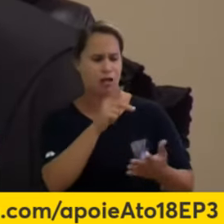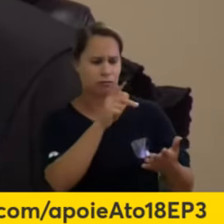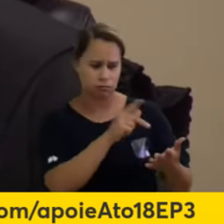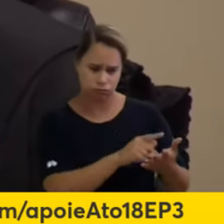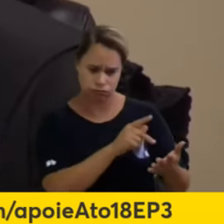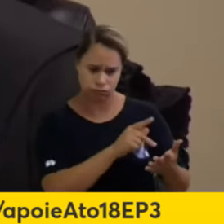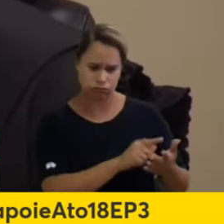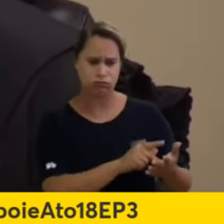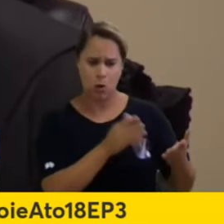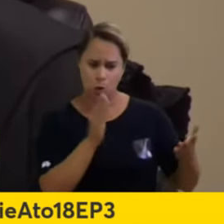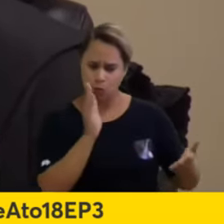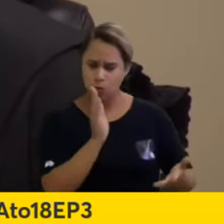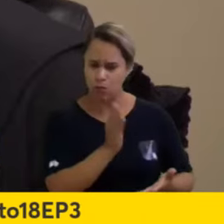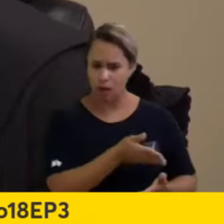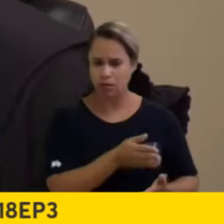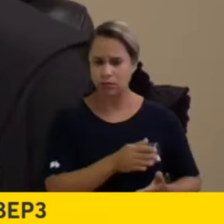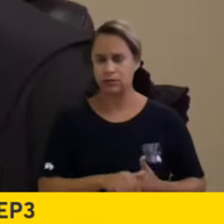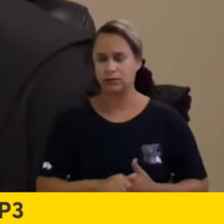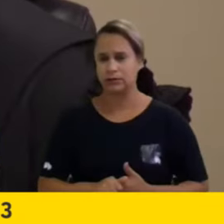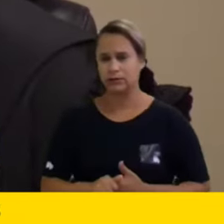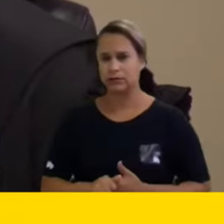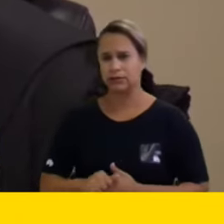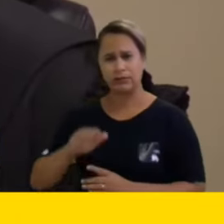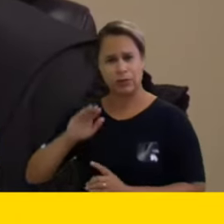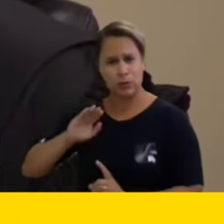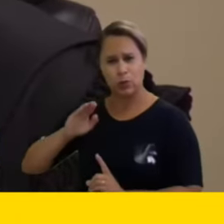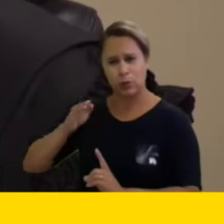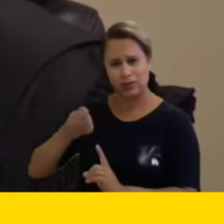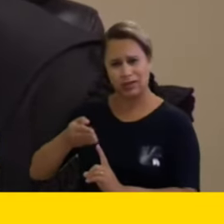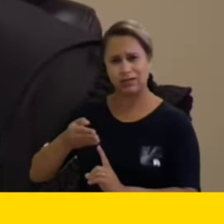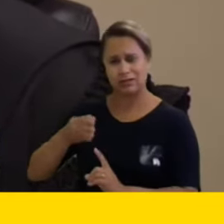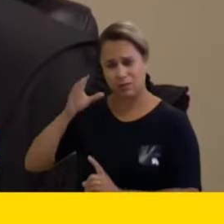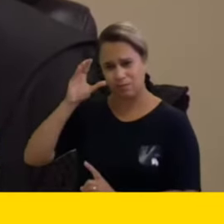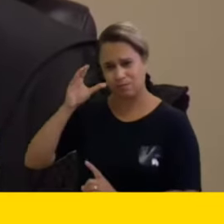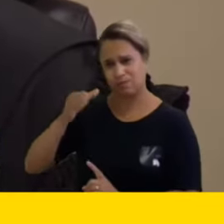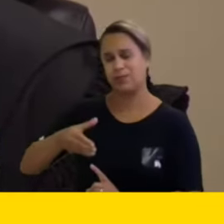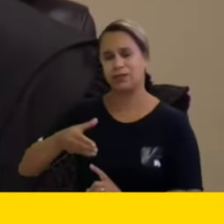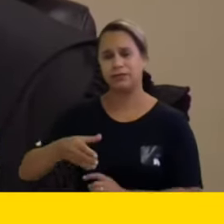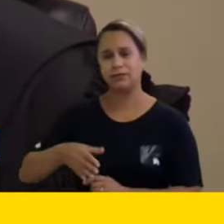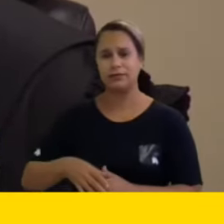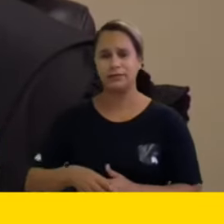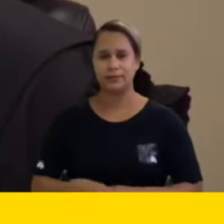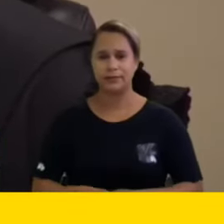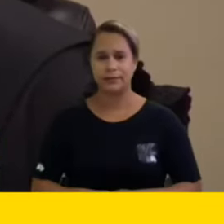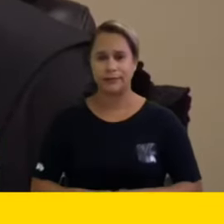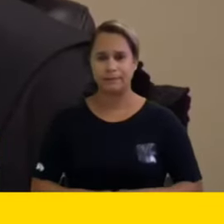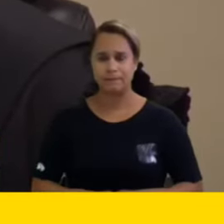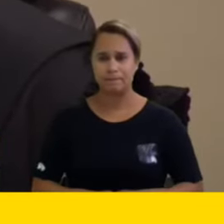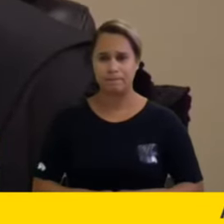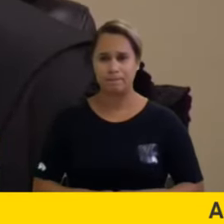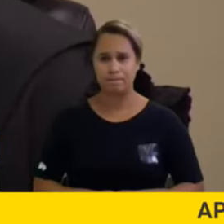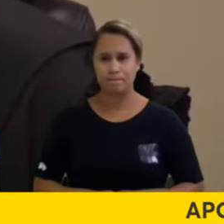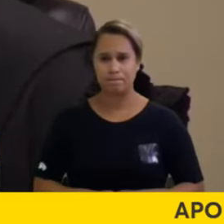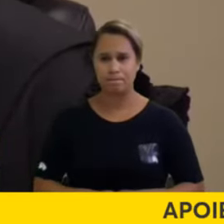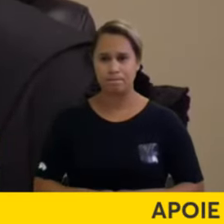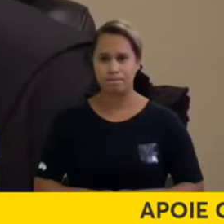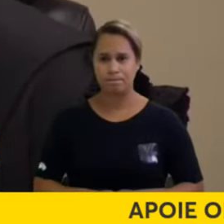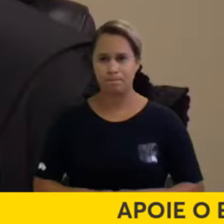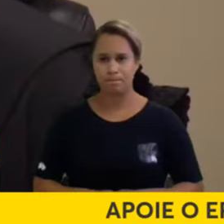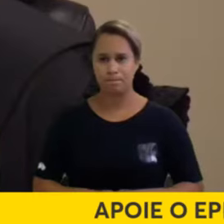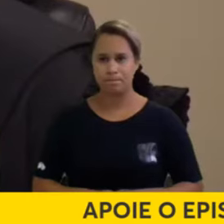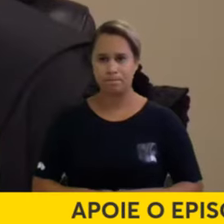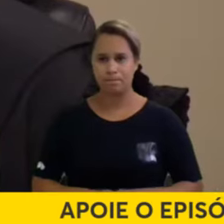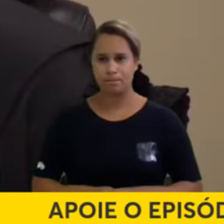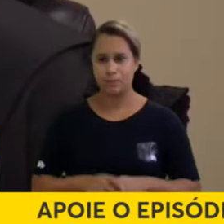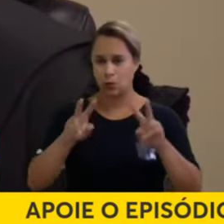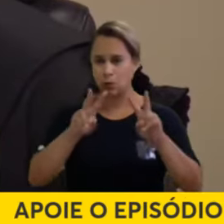da condenação antecipada ali pronunciada Vale registrar ainda a observação do professor Vitório quando afirma aqui eu vou pular um trecho